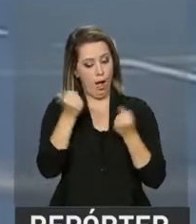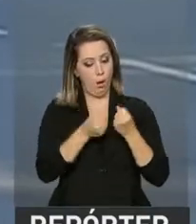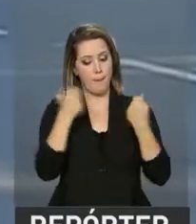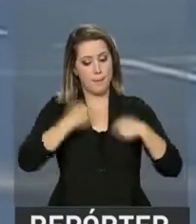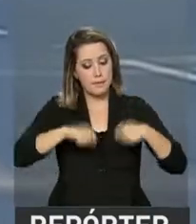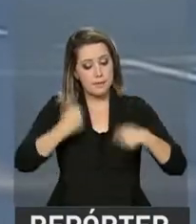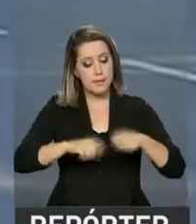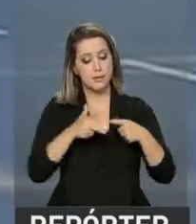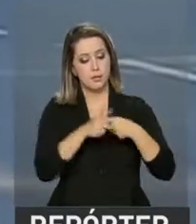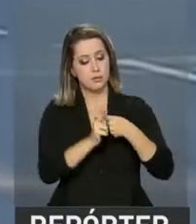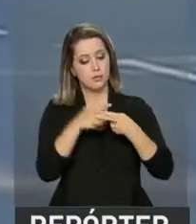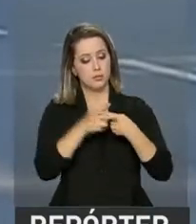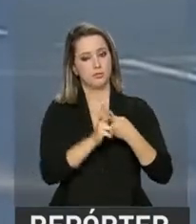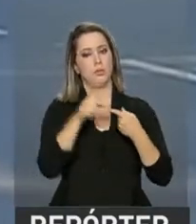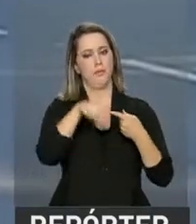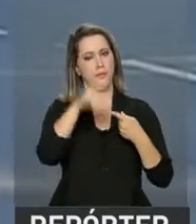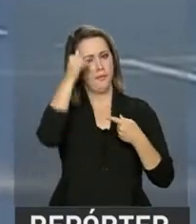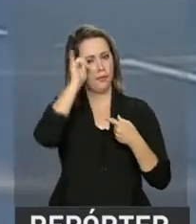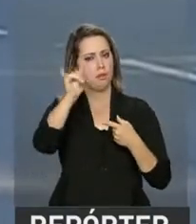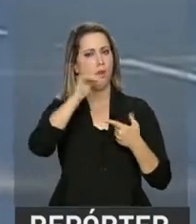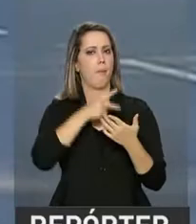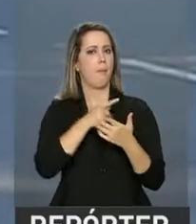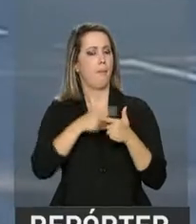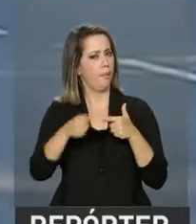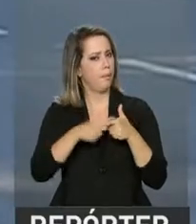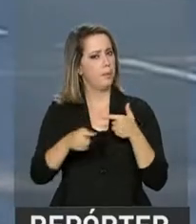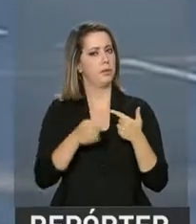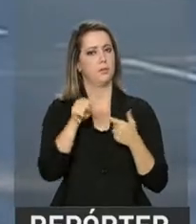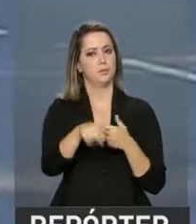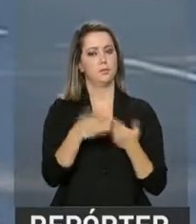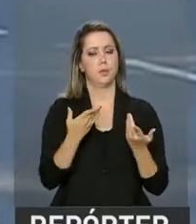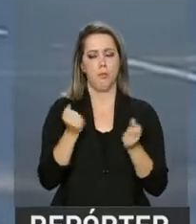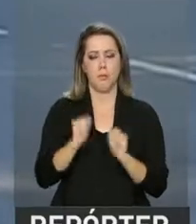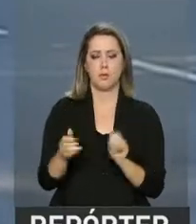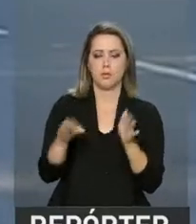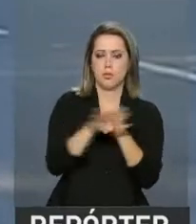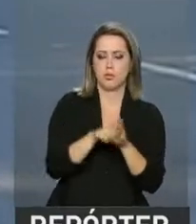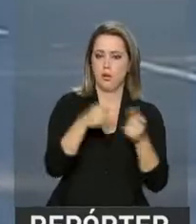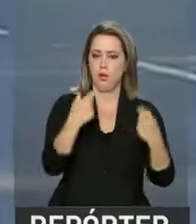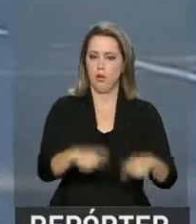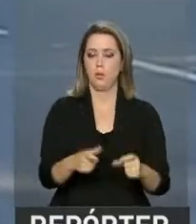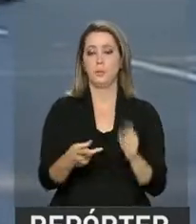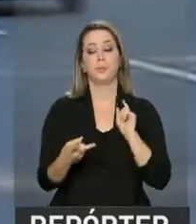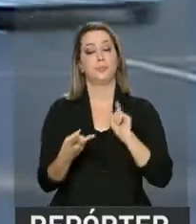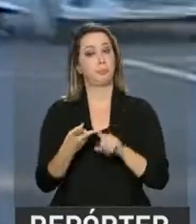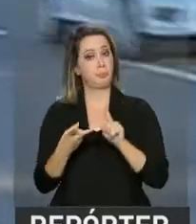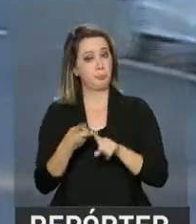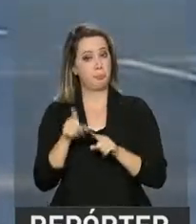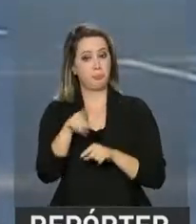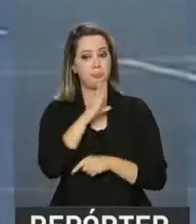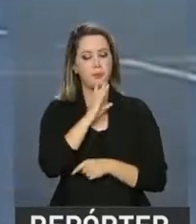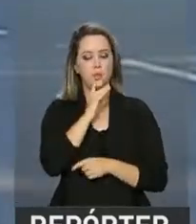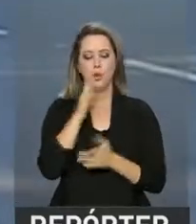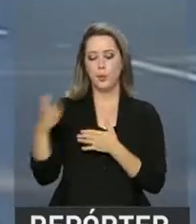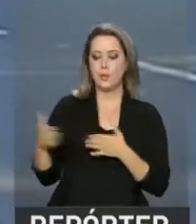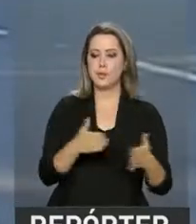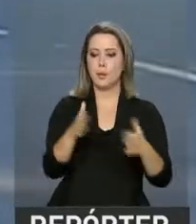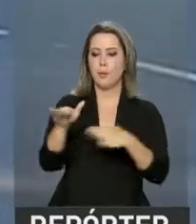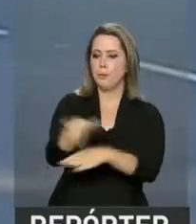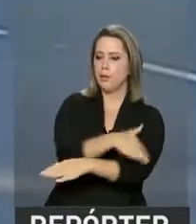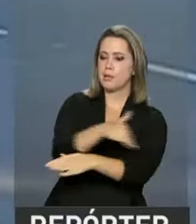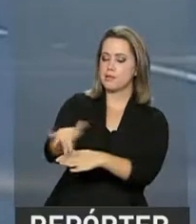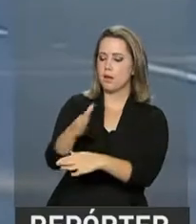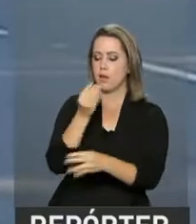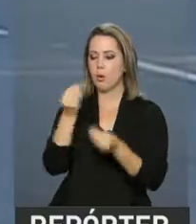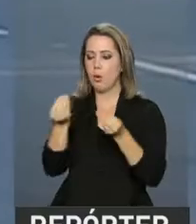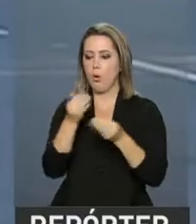qualquer viagem e fazer a manutenção preventiva para que aquele veículo consigo chegar até seu destino o segundo é conhecer o seu caminho planejar